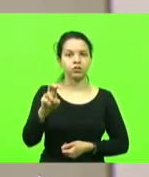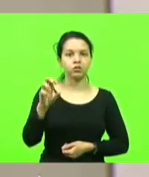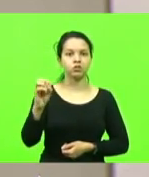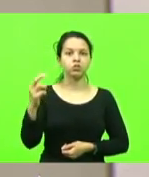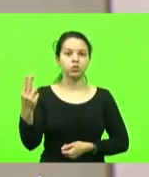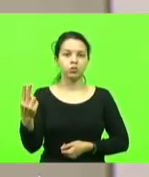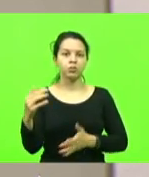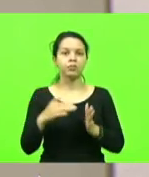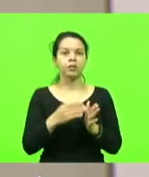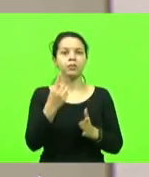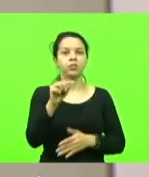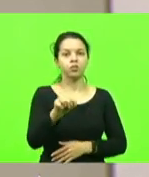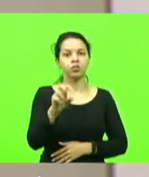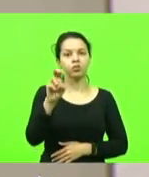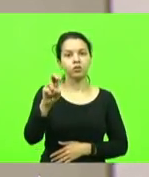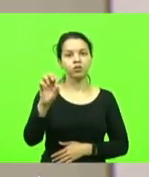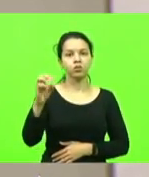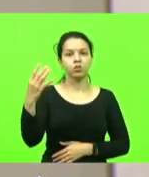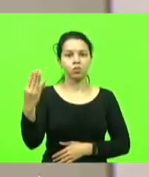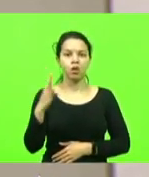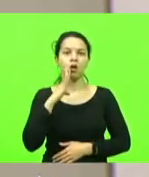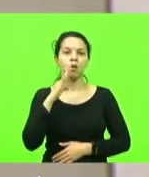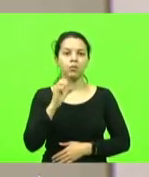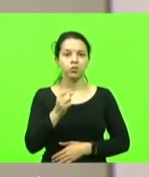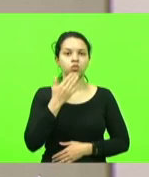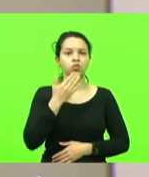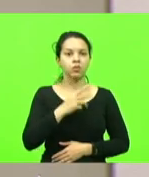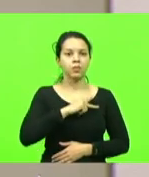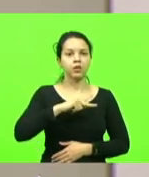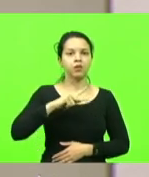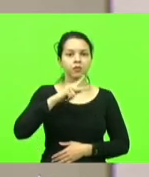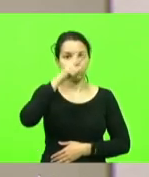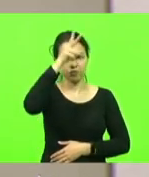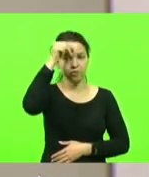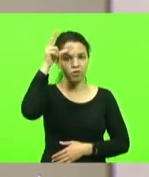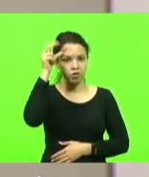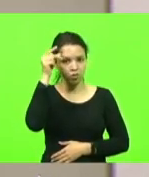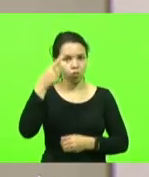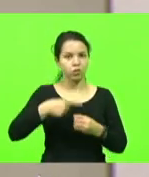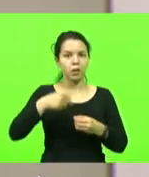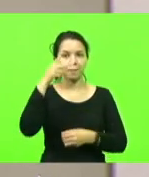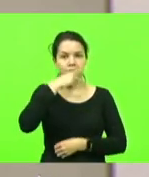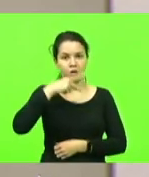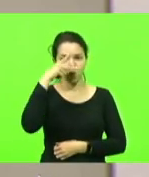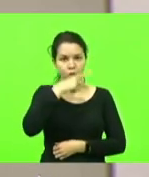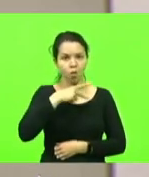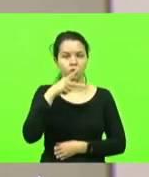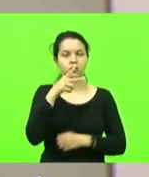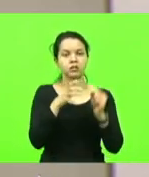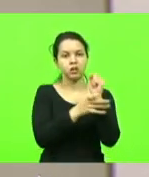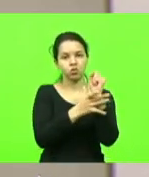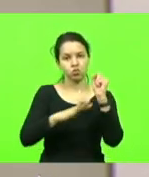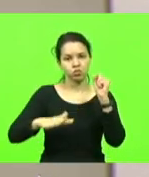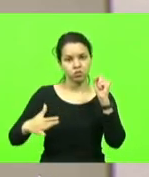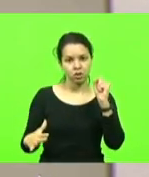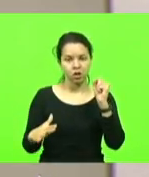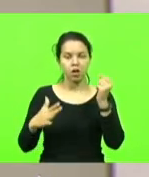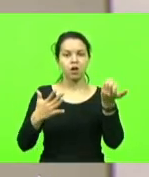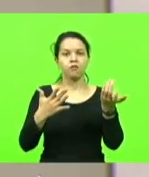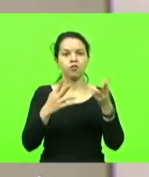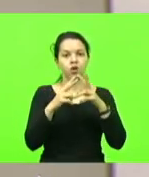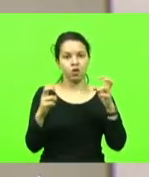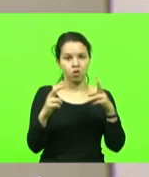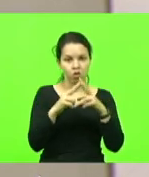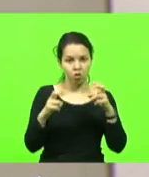a 1504, autor deputado Bruno Souza, solicitando aos prefeitos dos municípios de Palhoça, São José e Florianópolis,